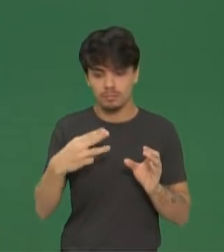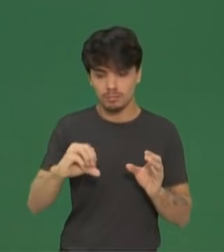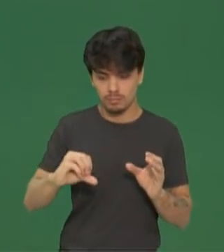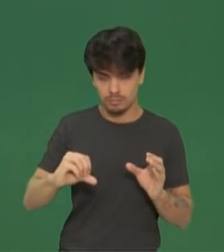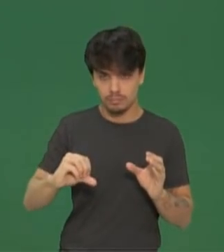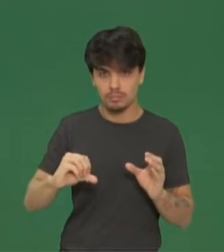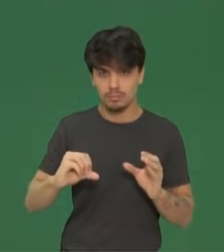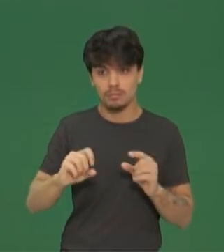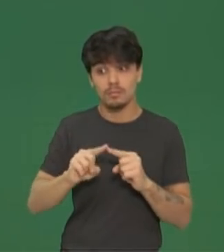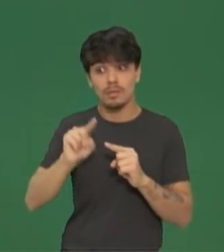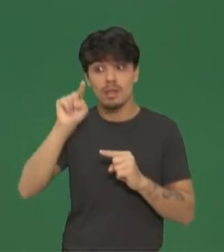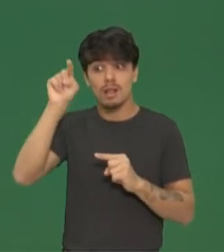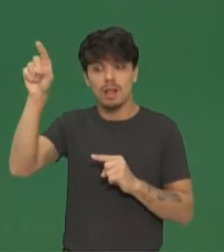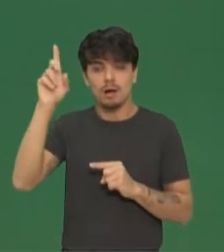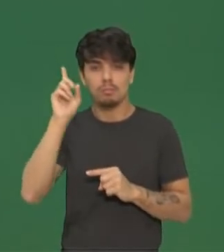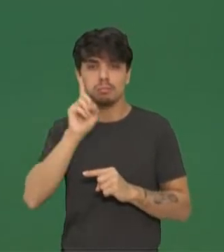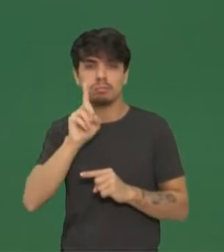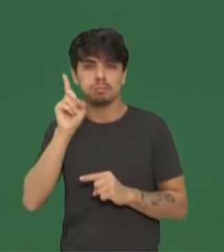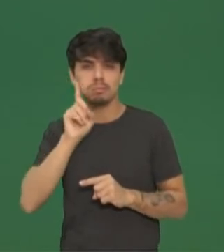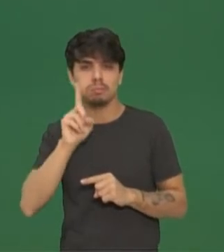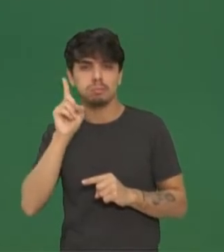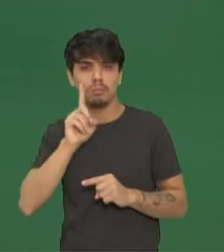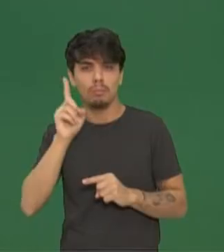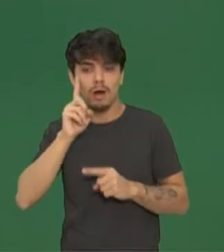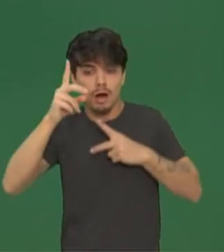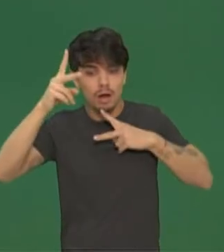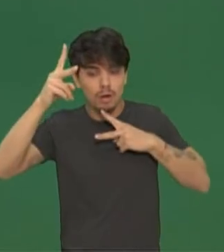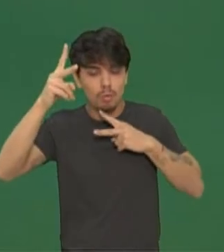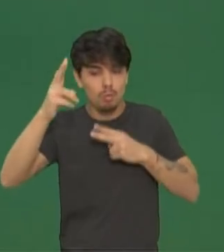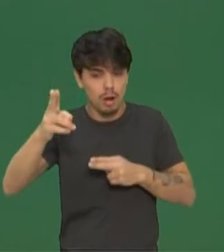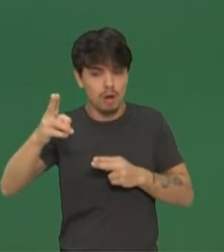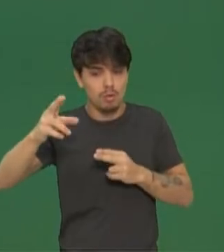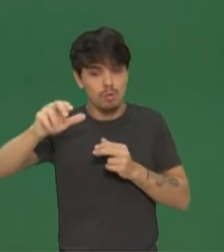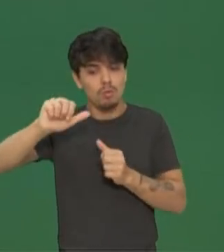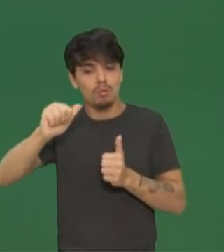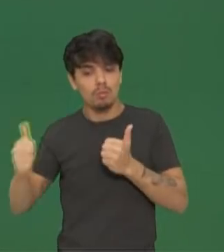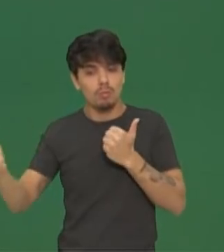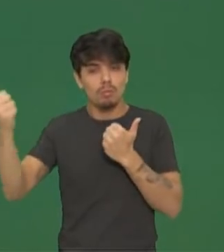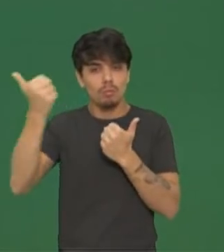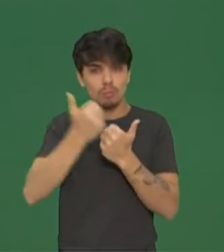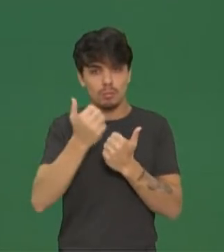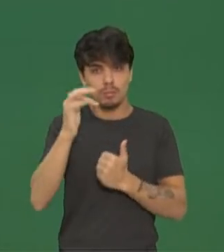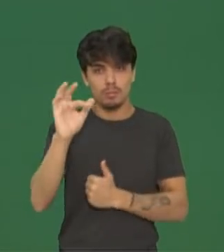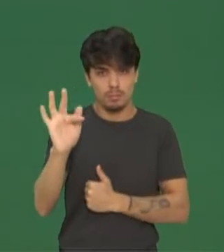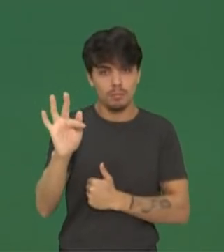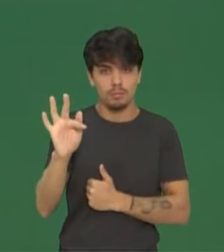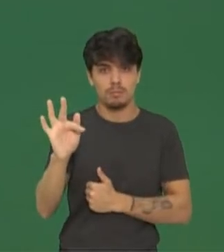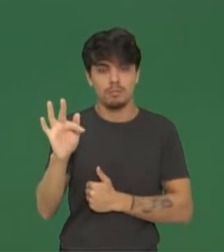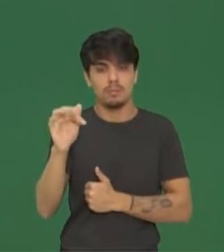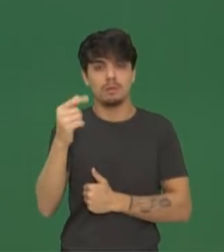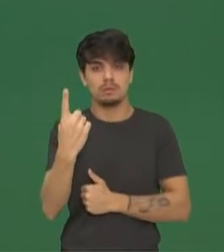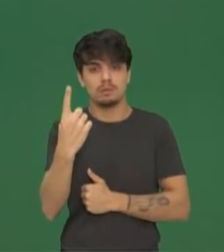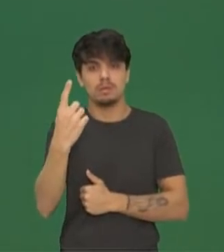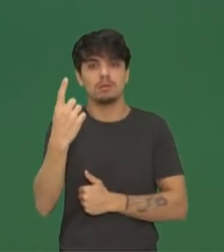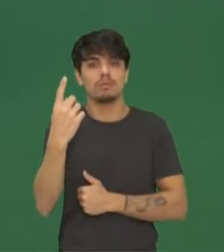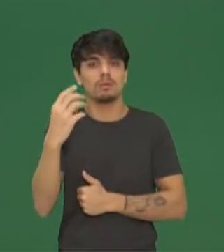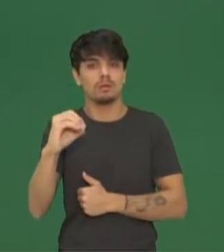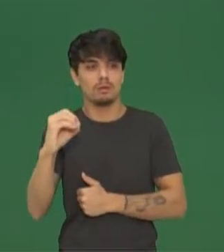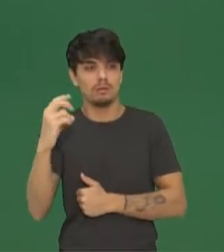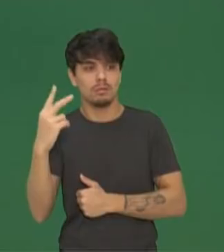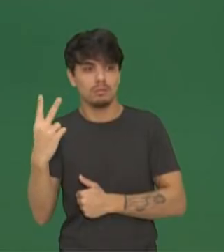graus, lá, a mesma temperatura, só que vai lá, está marcando 102,2